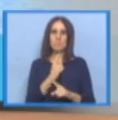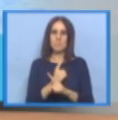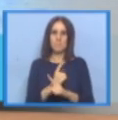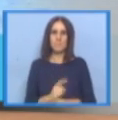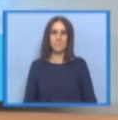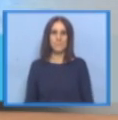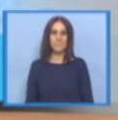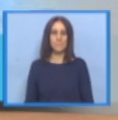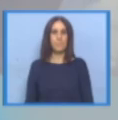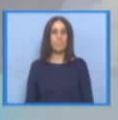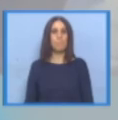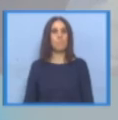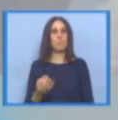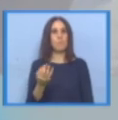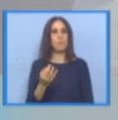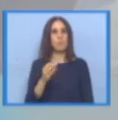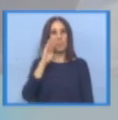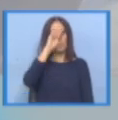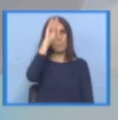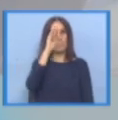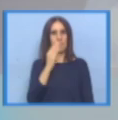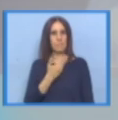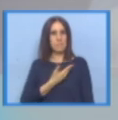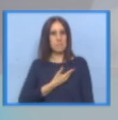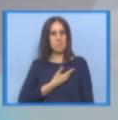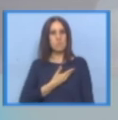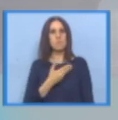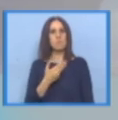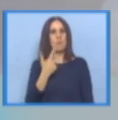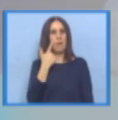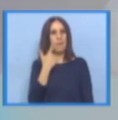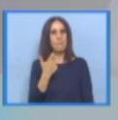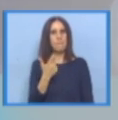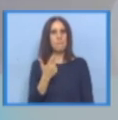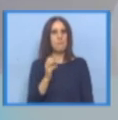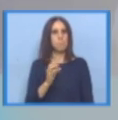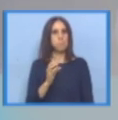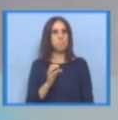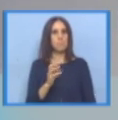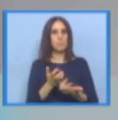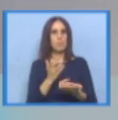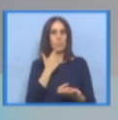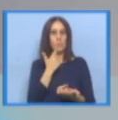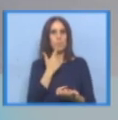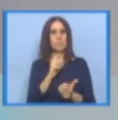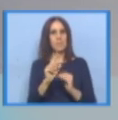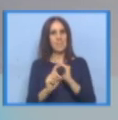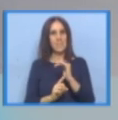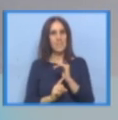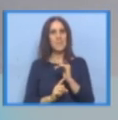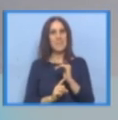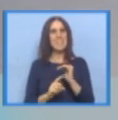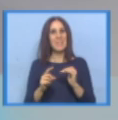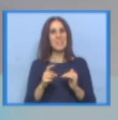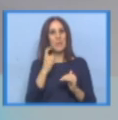mesma. Entretanto, o Papa Francisco terá sido particularmente marcado pelo seu retiro de Quaresma, ao ponto